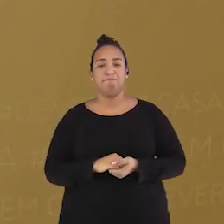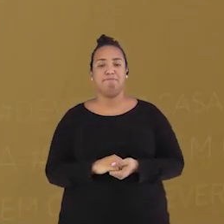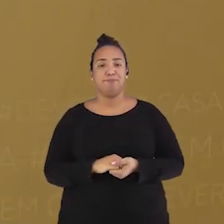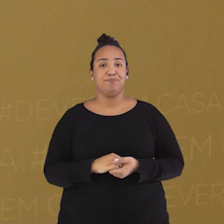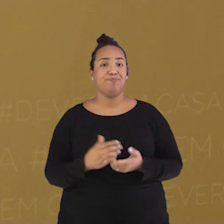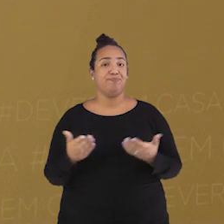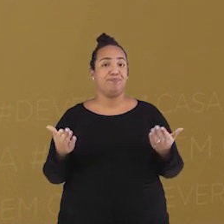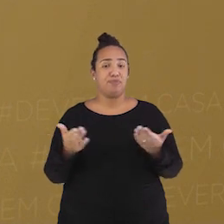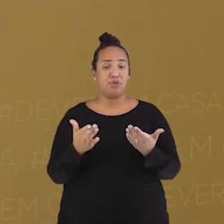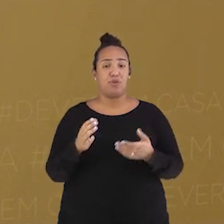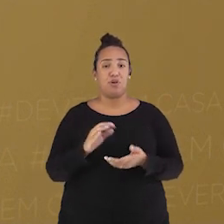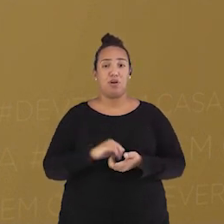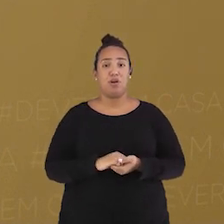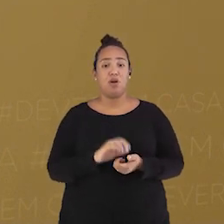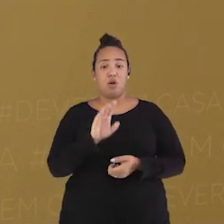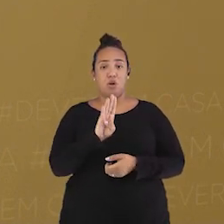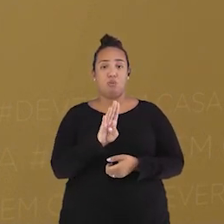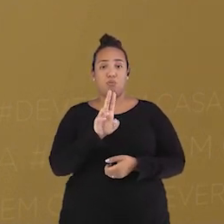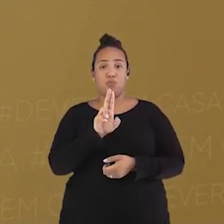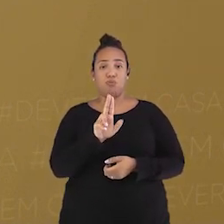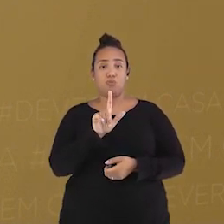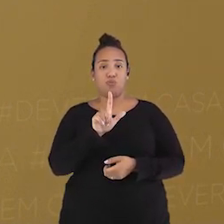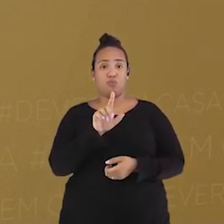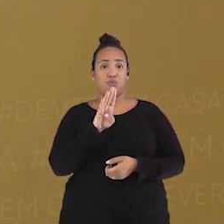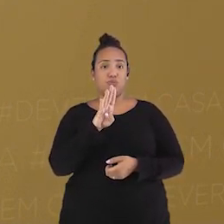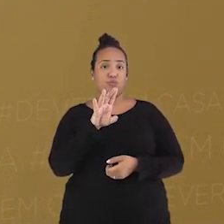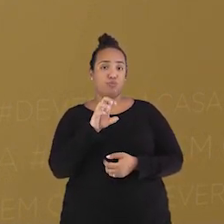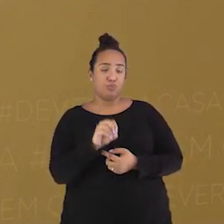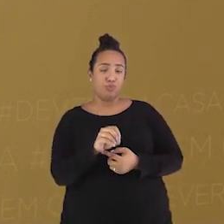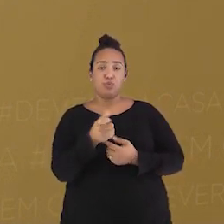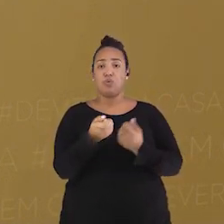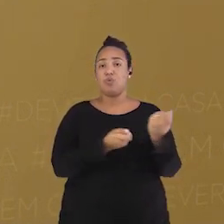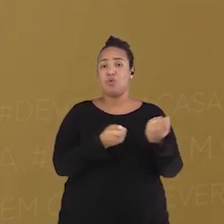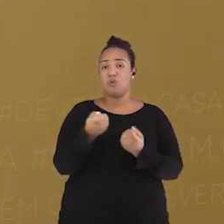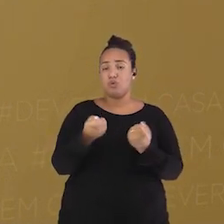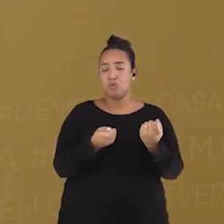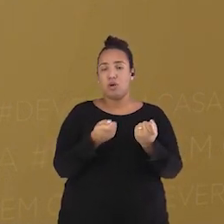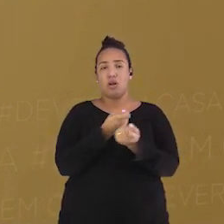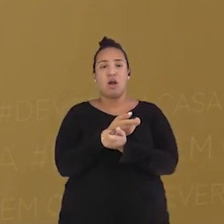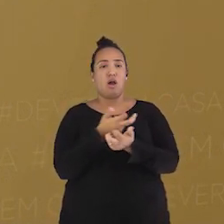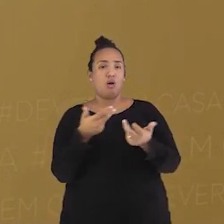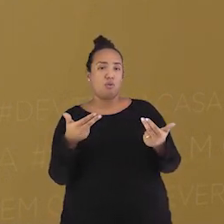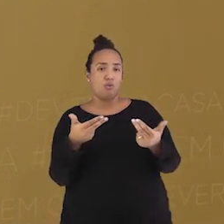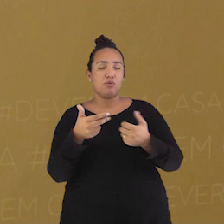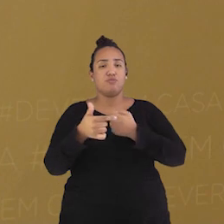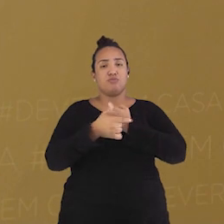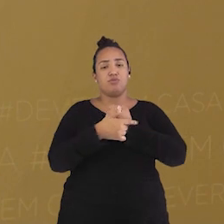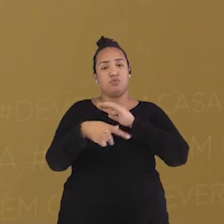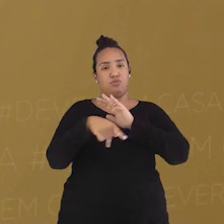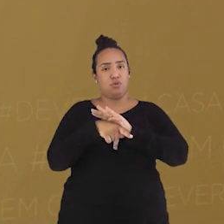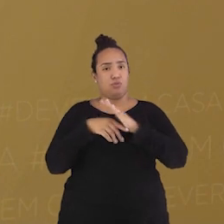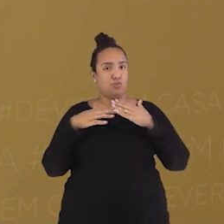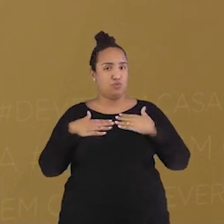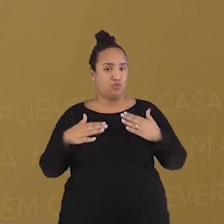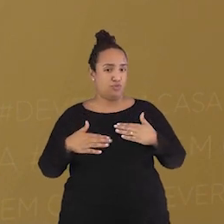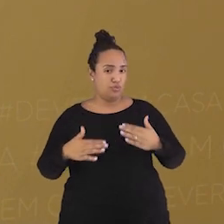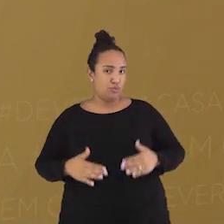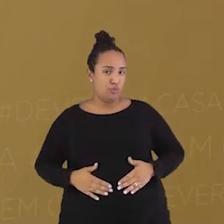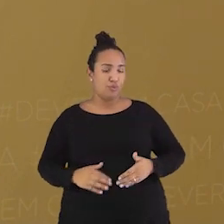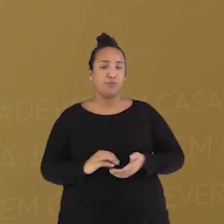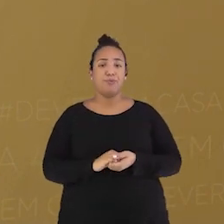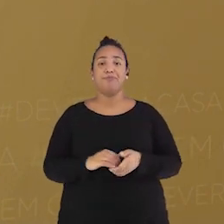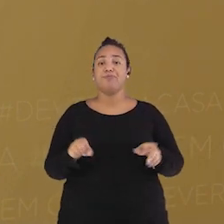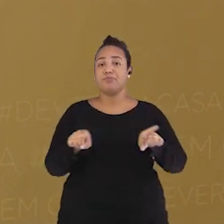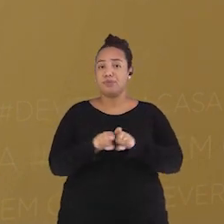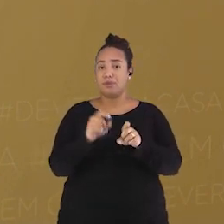tronco encefálico, ou bulbo, controla algumas funções automáticas do corpo e também